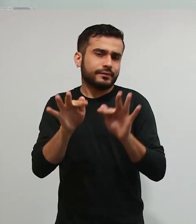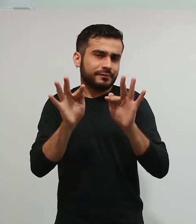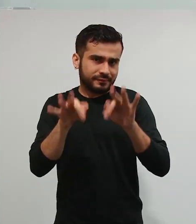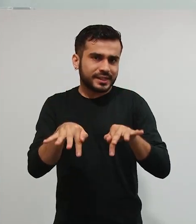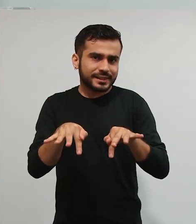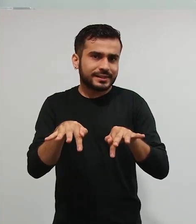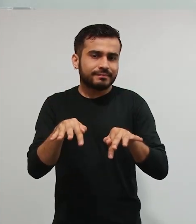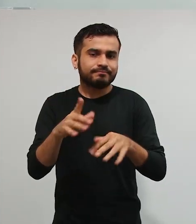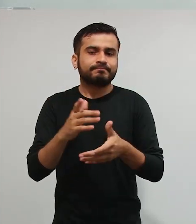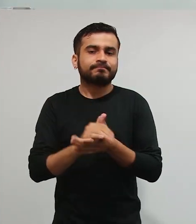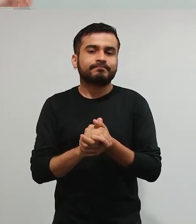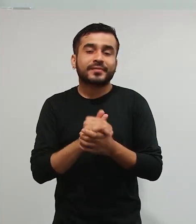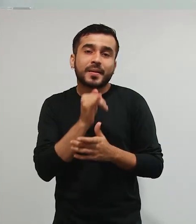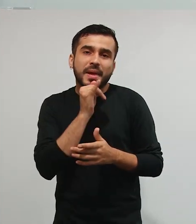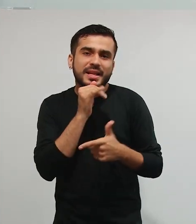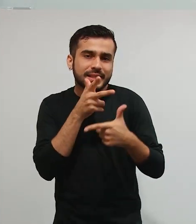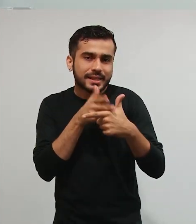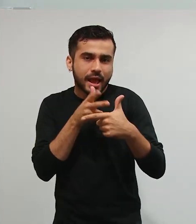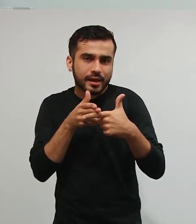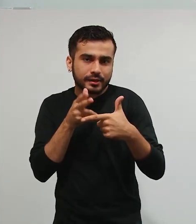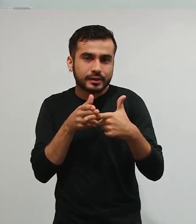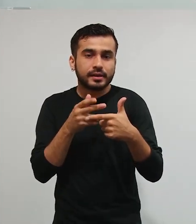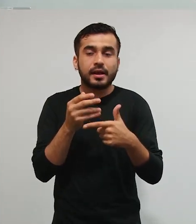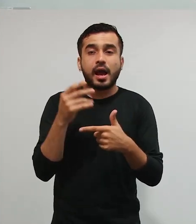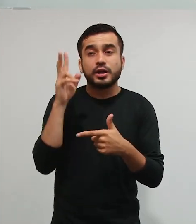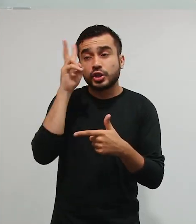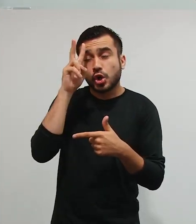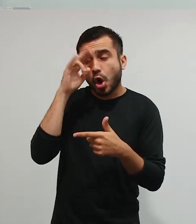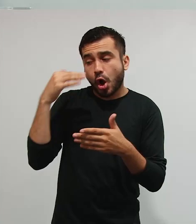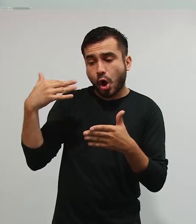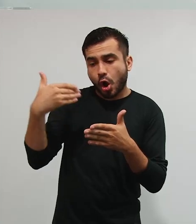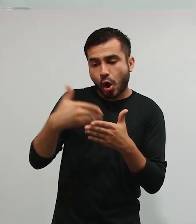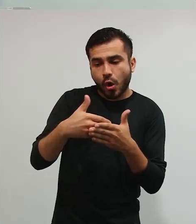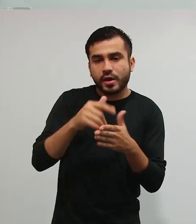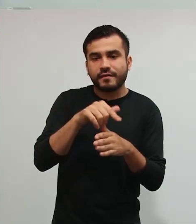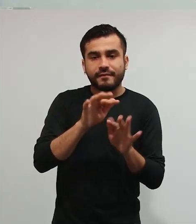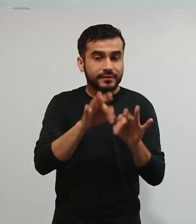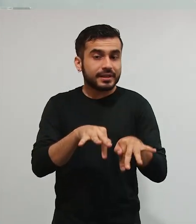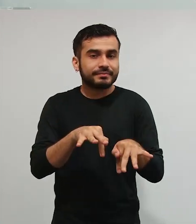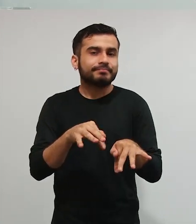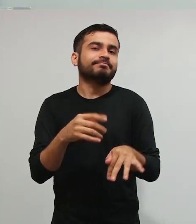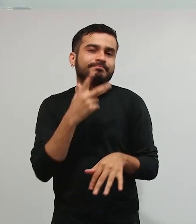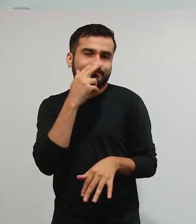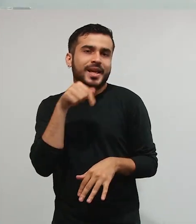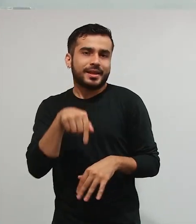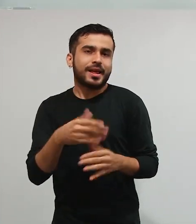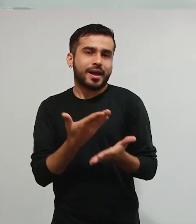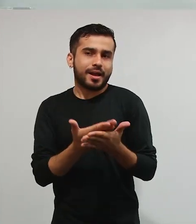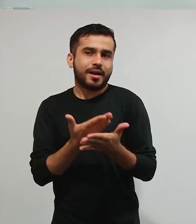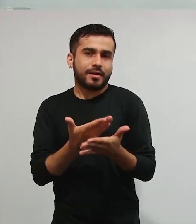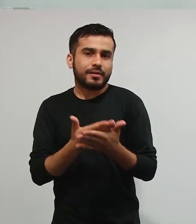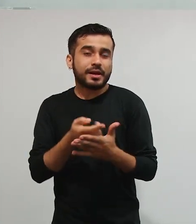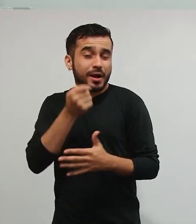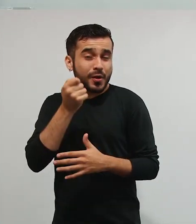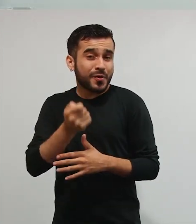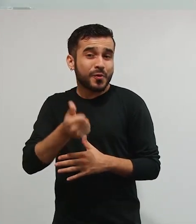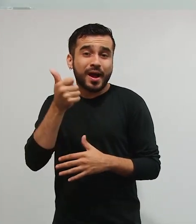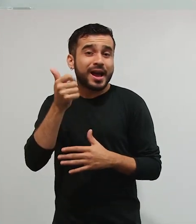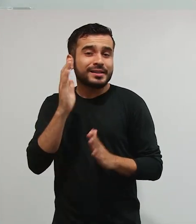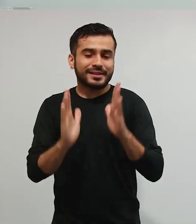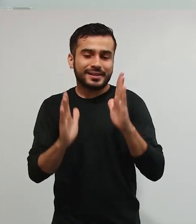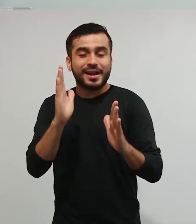no finalzinho, sabe? Tipo, igual sério, quando assim, olha, a história até aqui. Então, a gente já tá finalizando